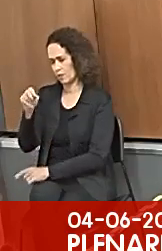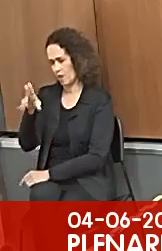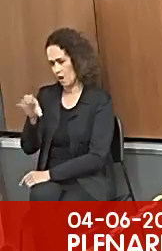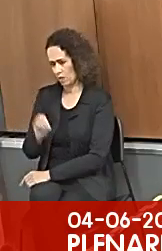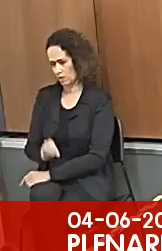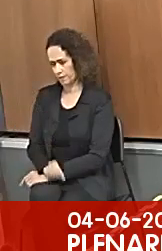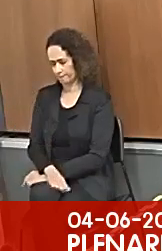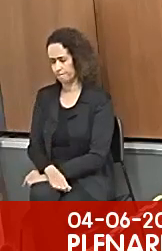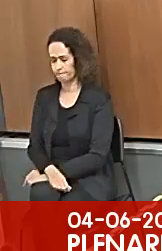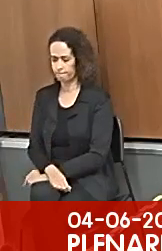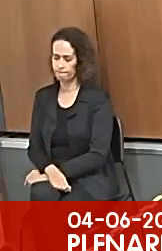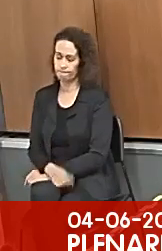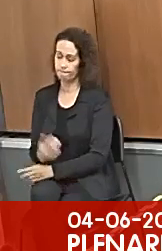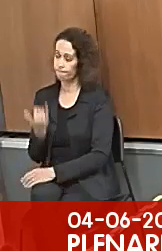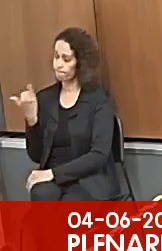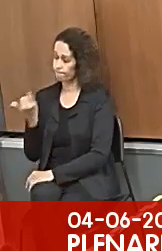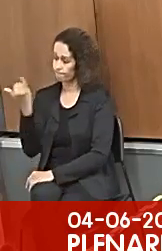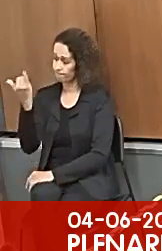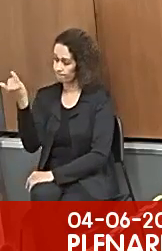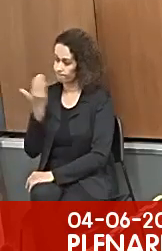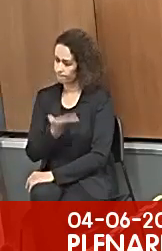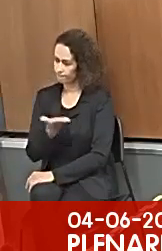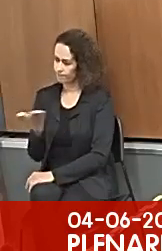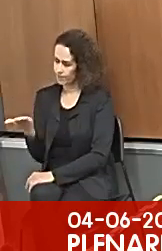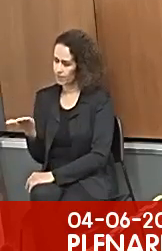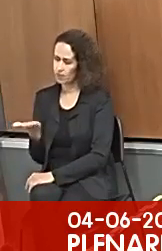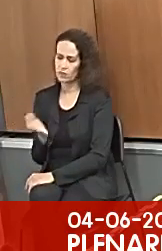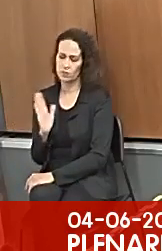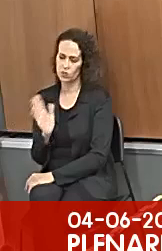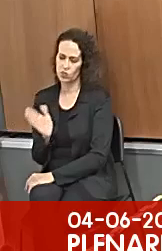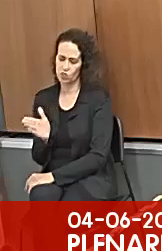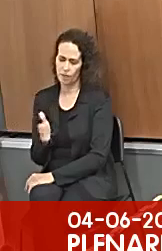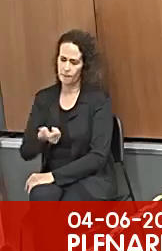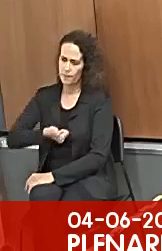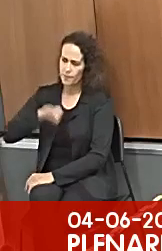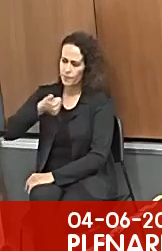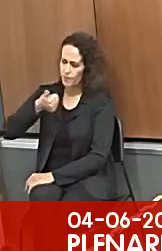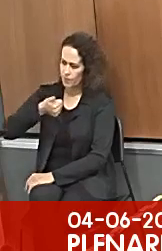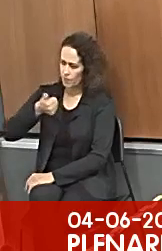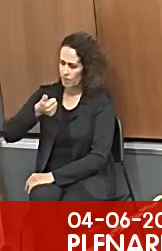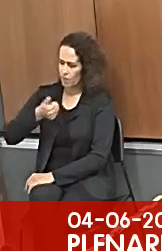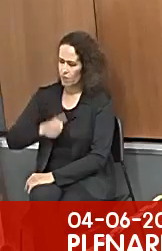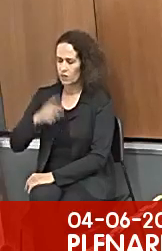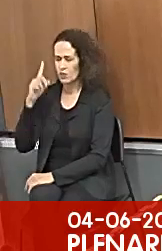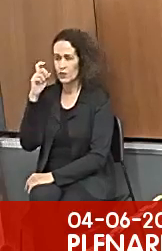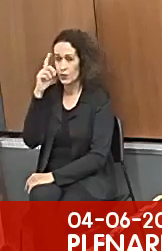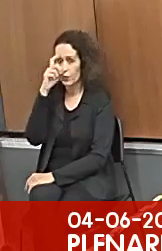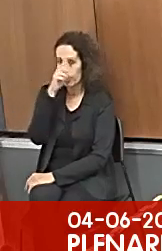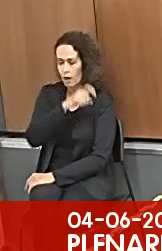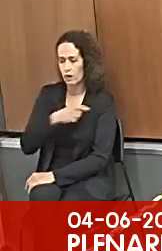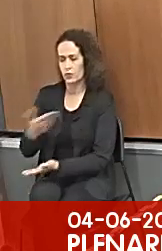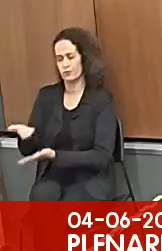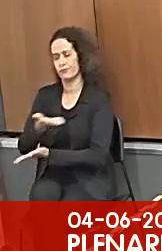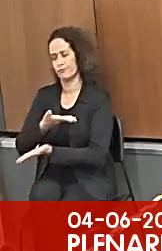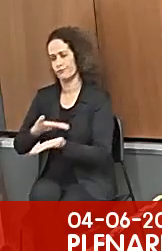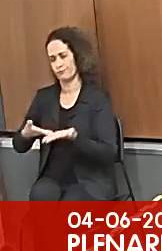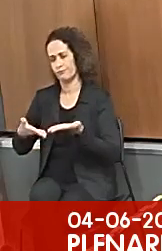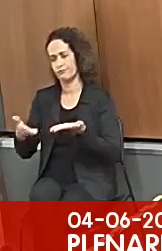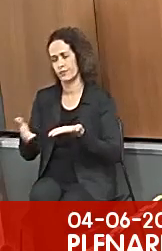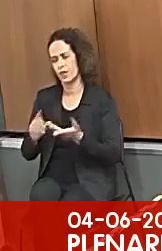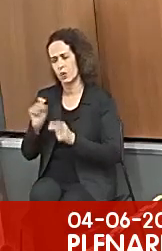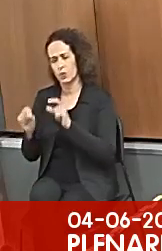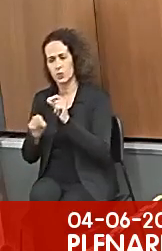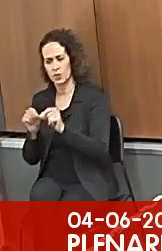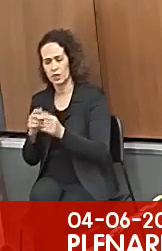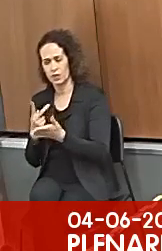vocês fizeram. Primeiro, partilhar a dificuldade de quem tem na